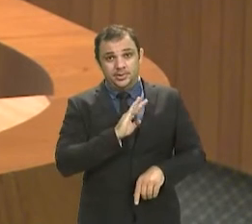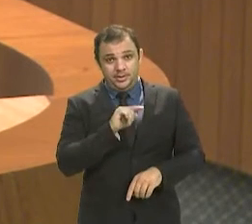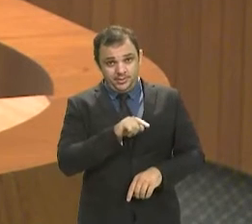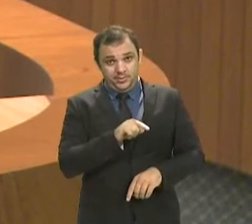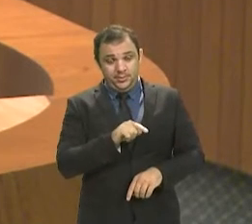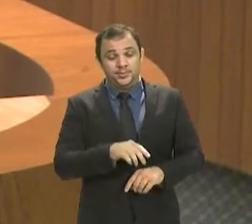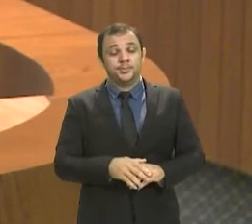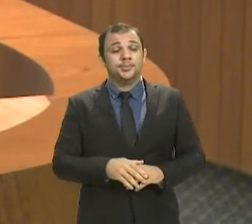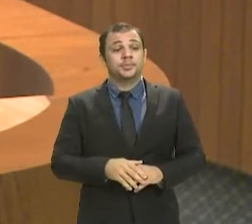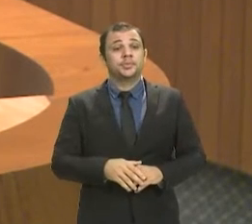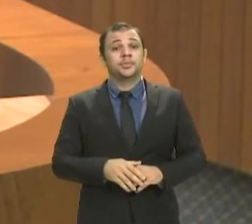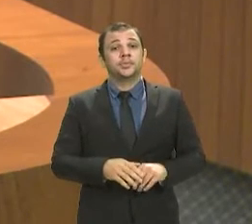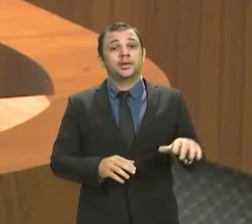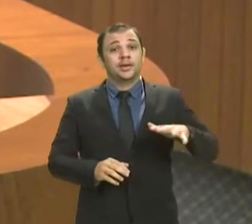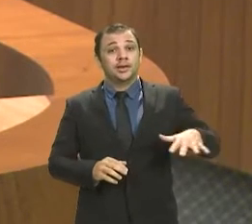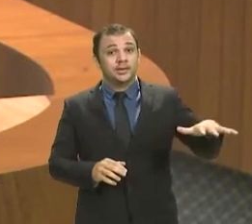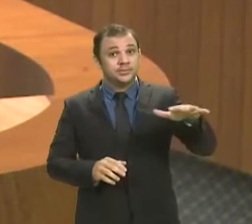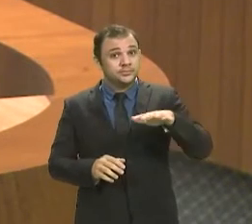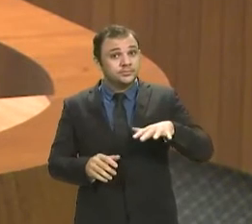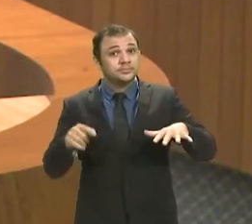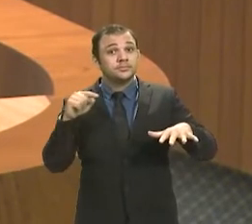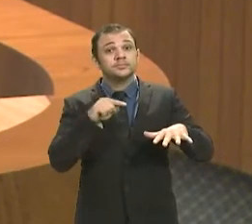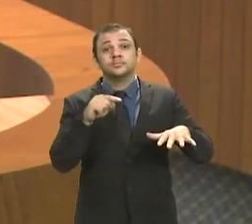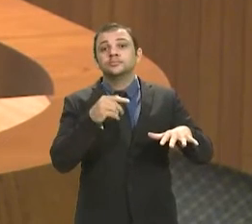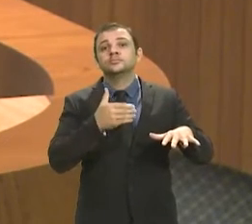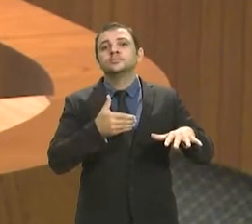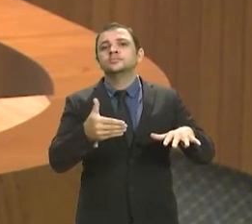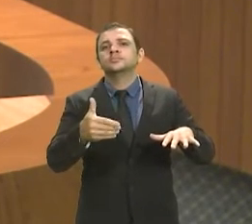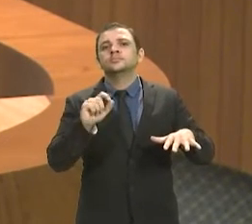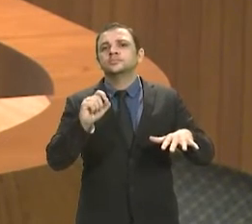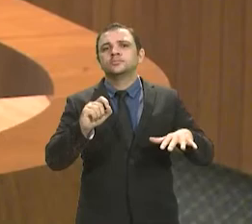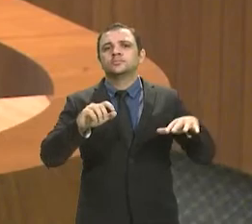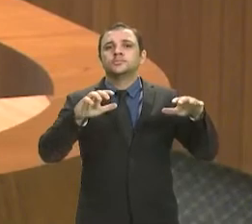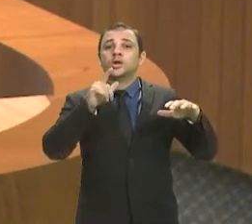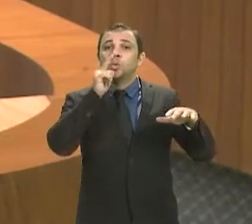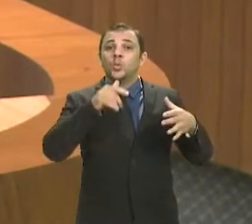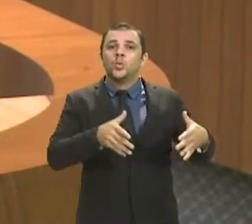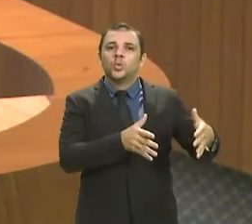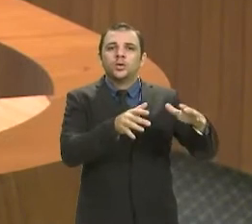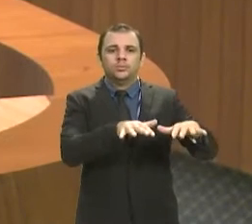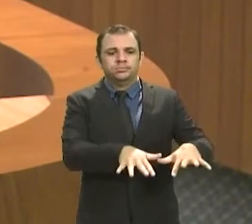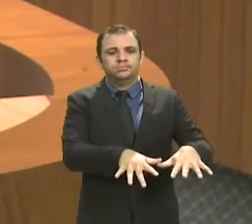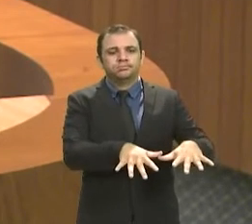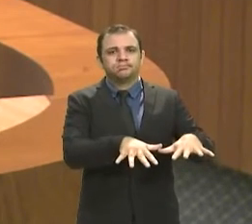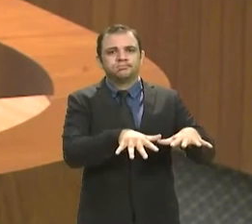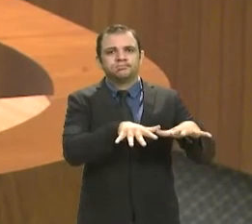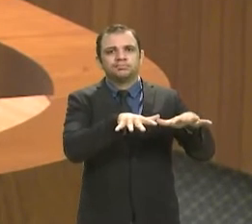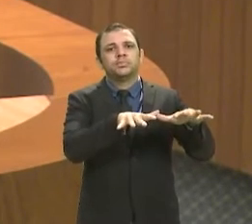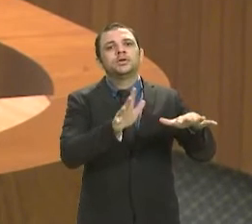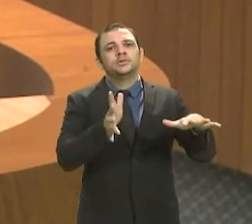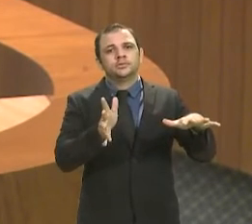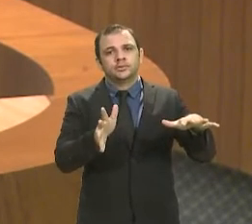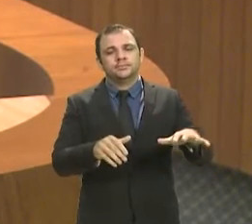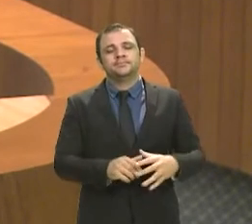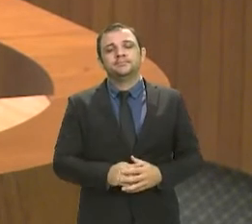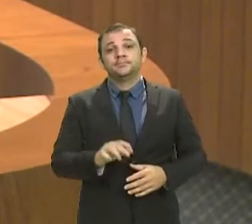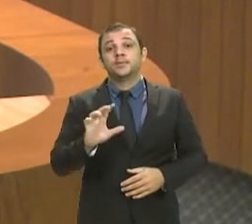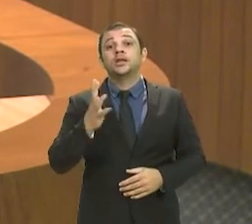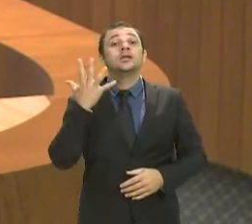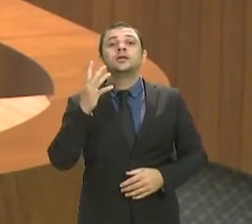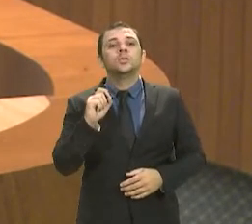já houve um aumento considerável do rio. O que ocorreu foi